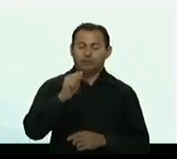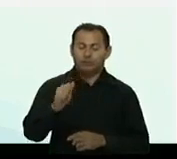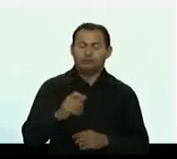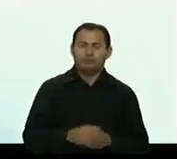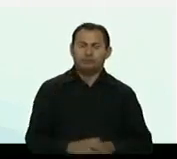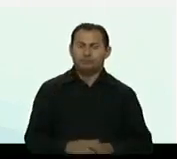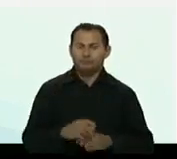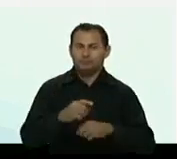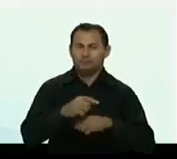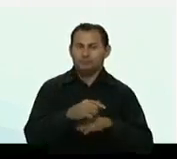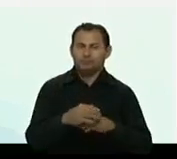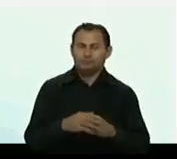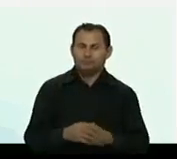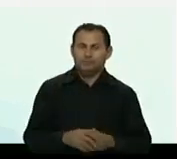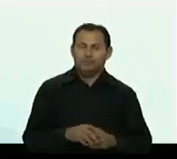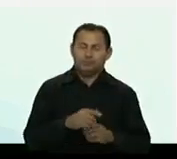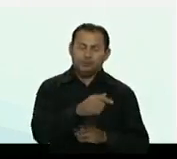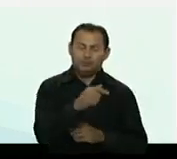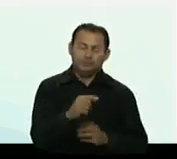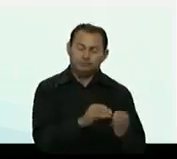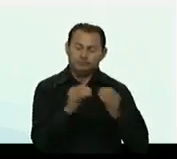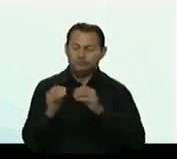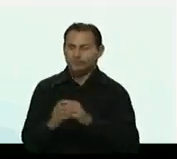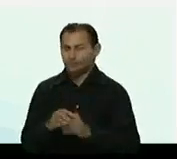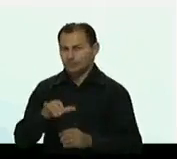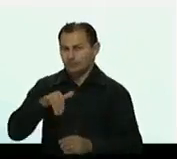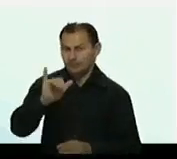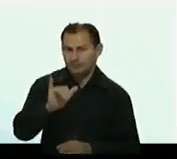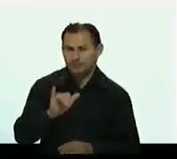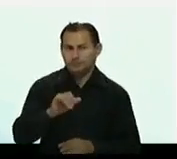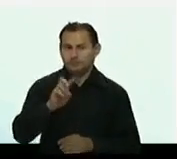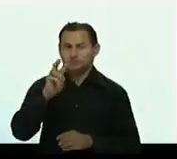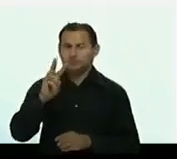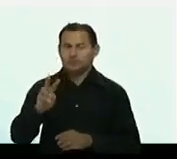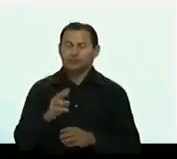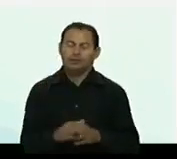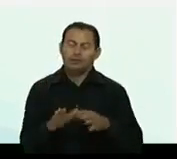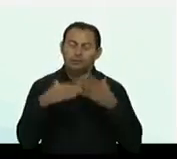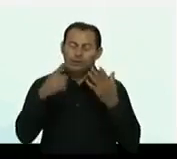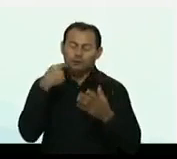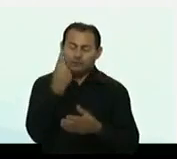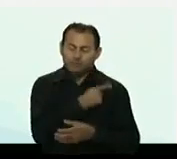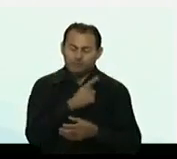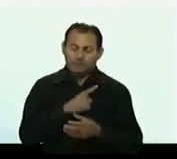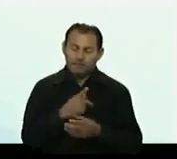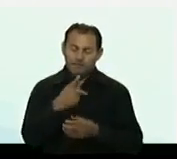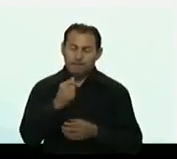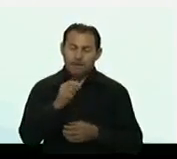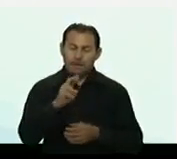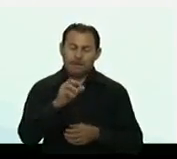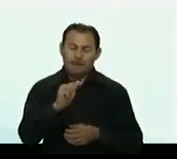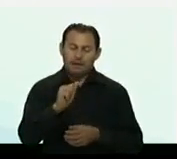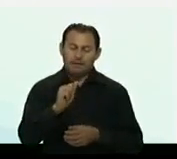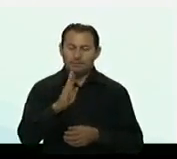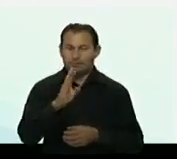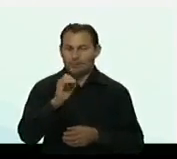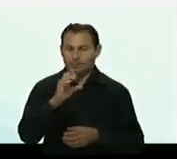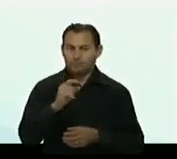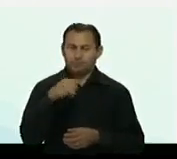é dado por menos delta sobre 4a. O que quer dizer isso? Quando nós temos uma parábola em que o